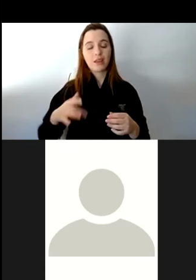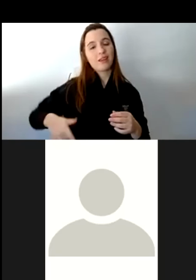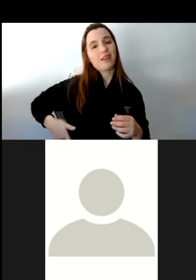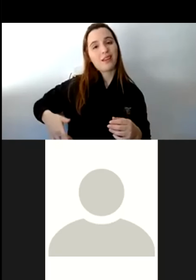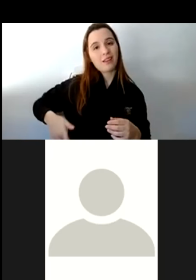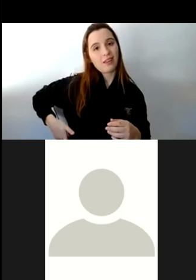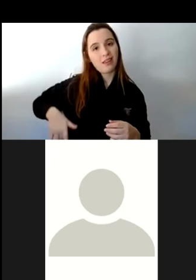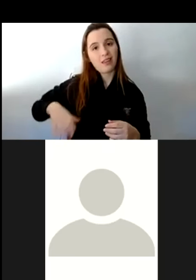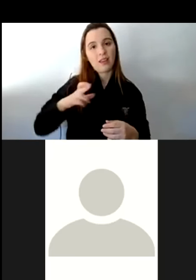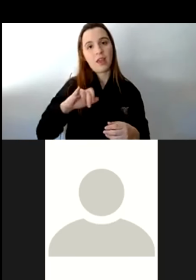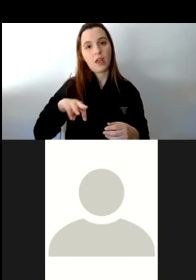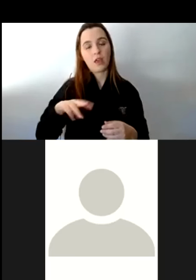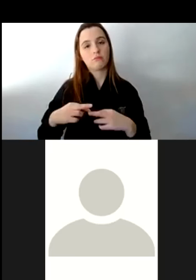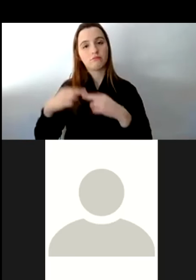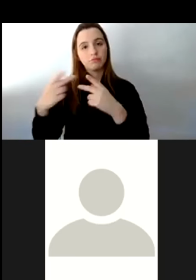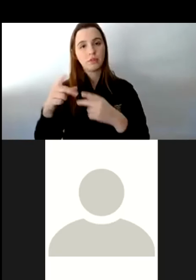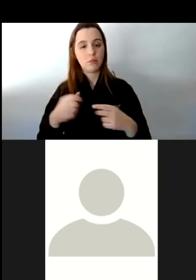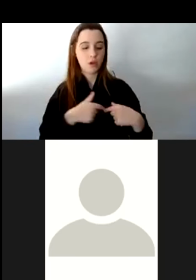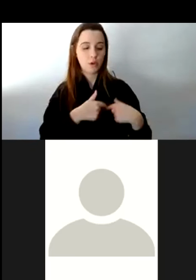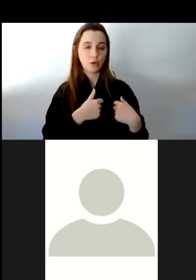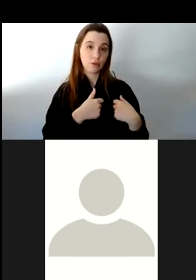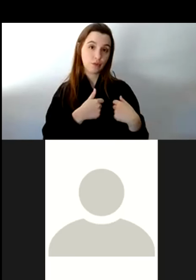coração. Finalmente, em